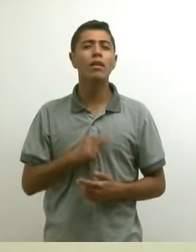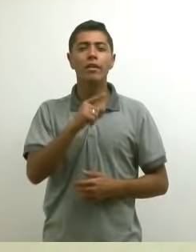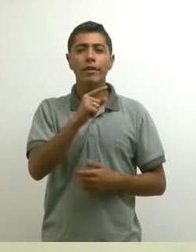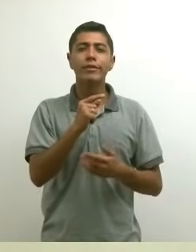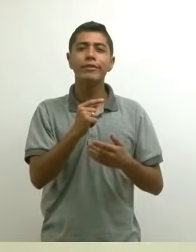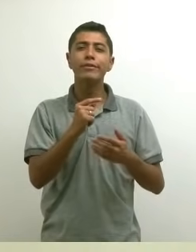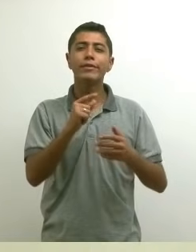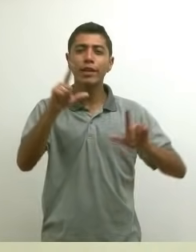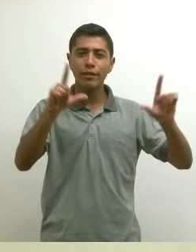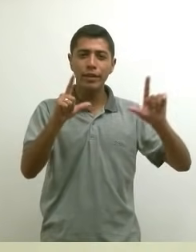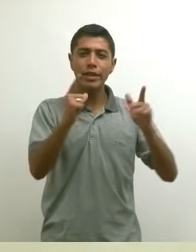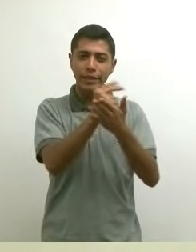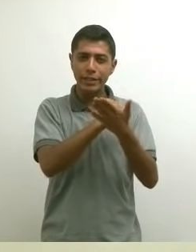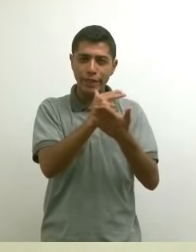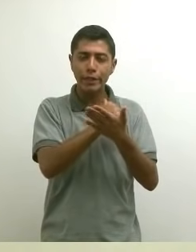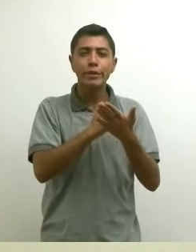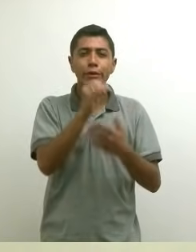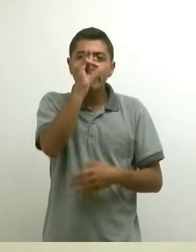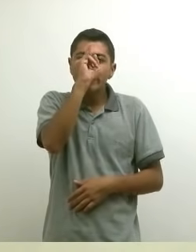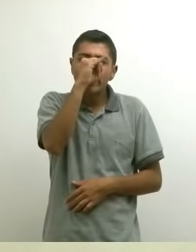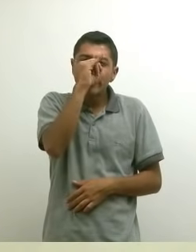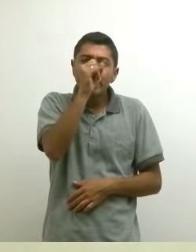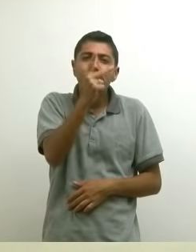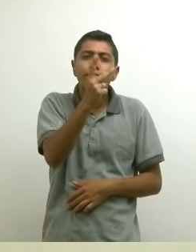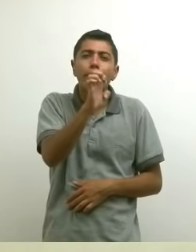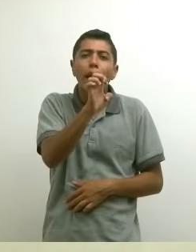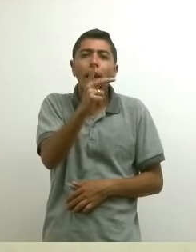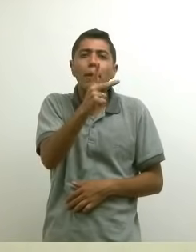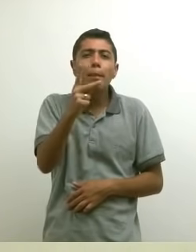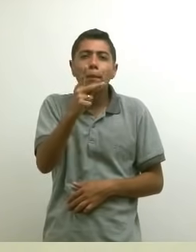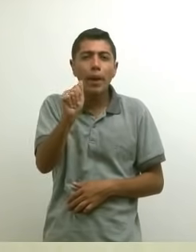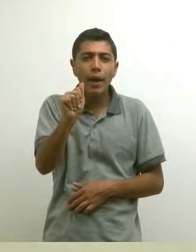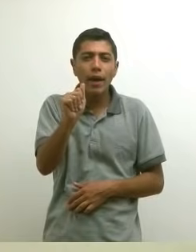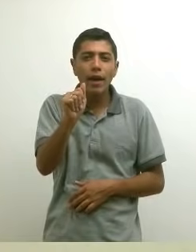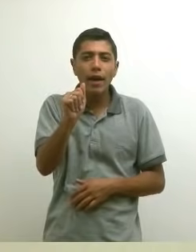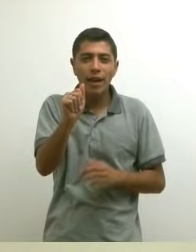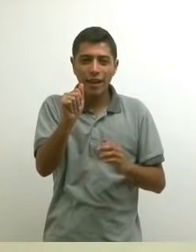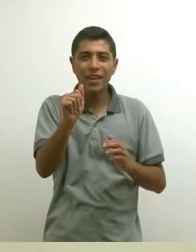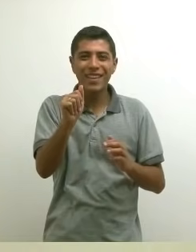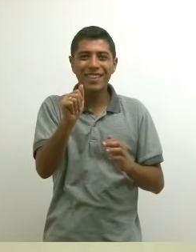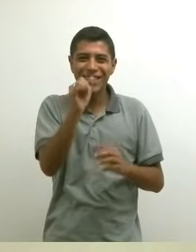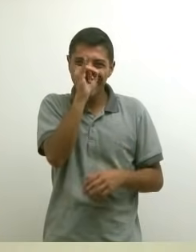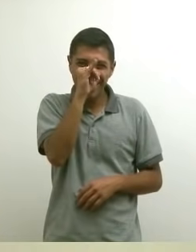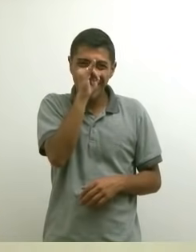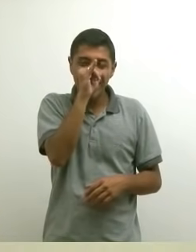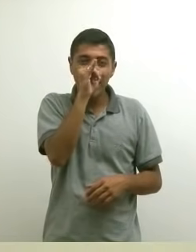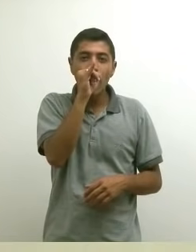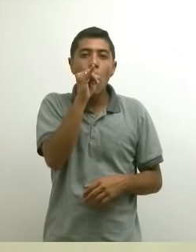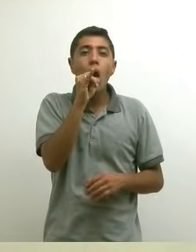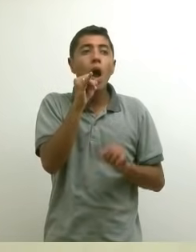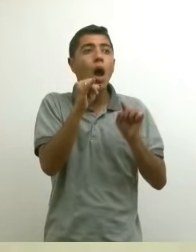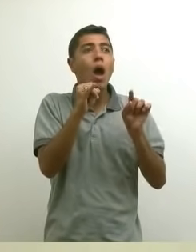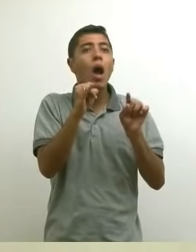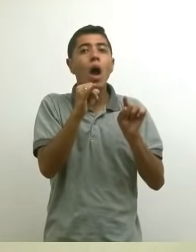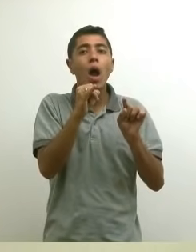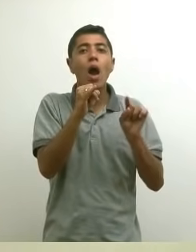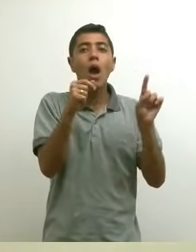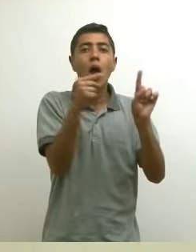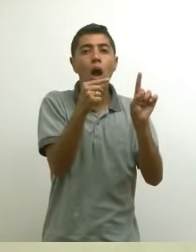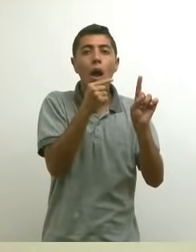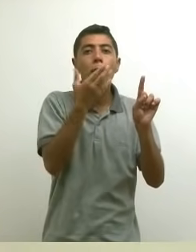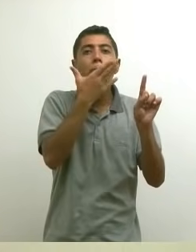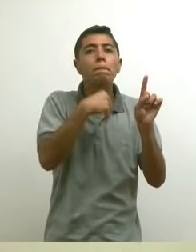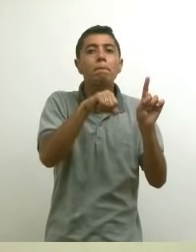porque o pai da peça ele parecia tão bobo ele é pai de seu pai vai ficar com uma mulher tão esperta mas